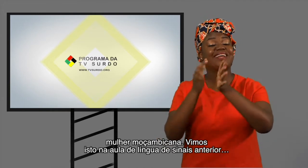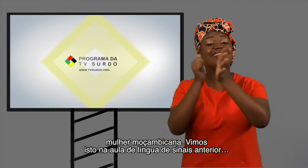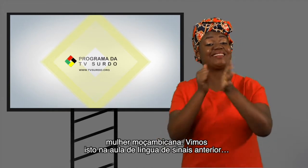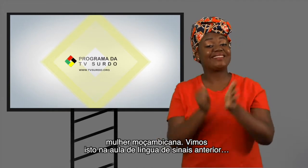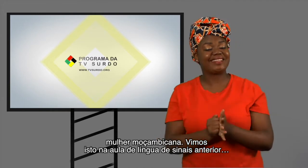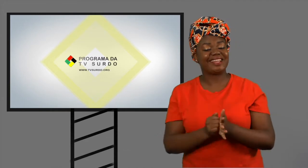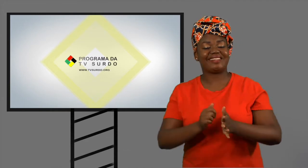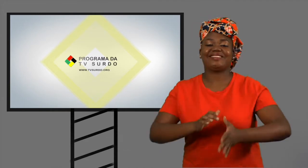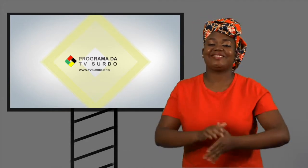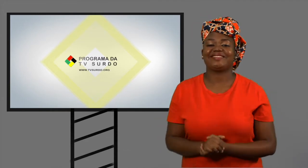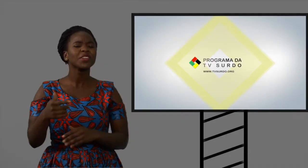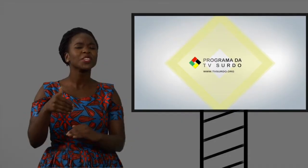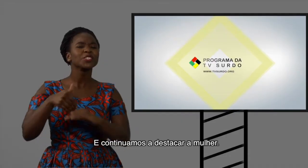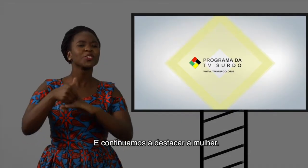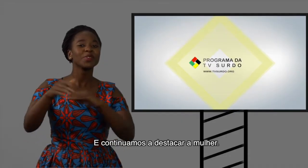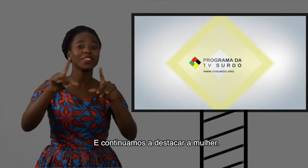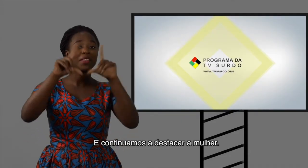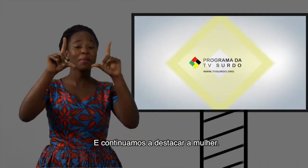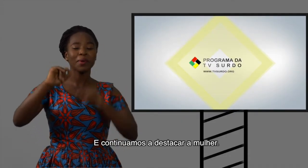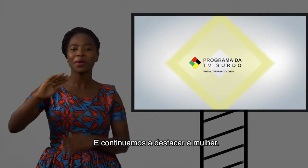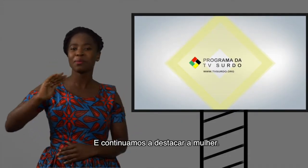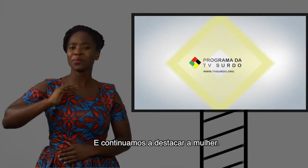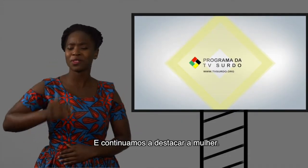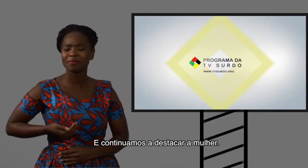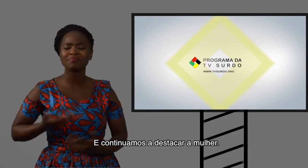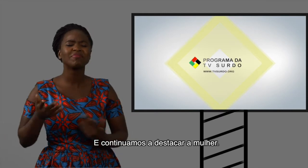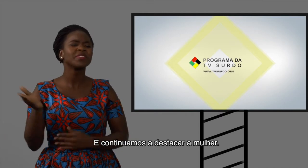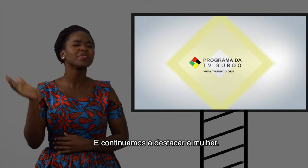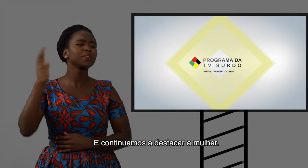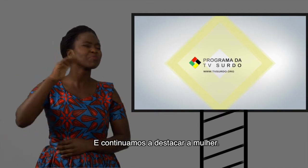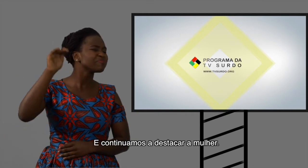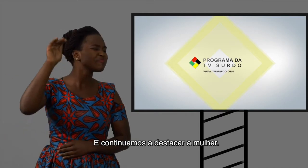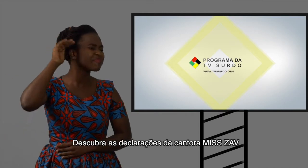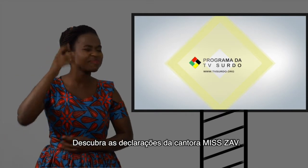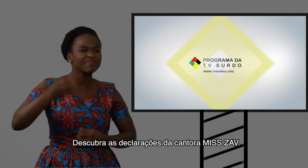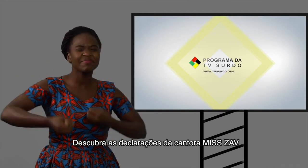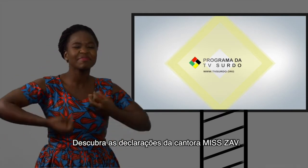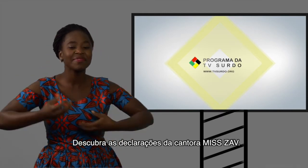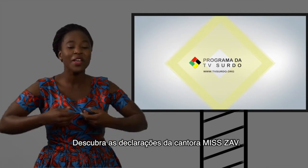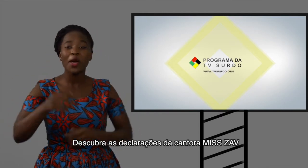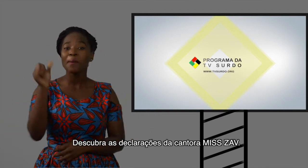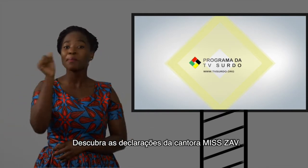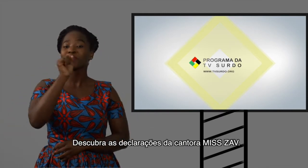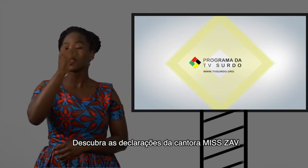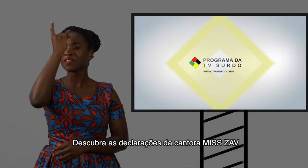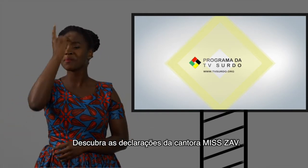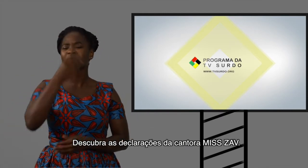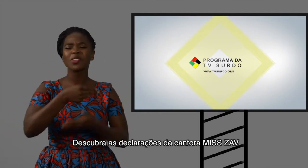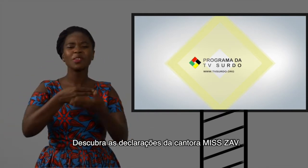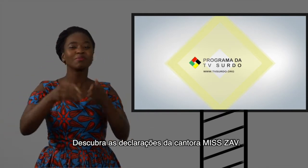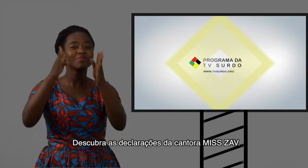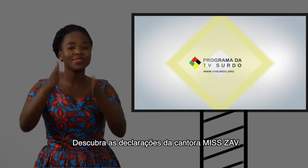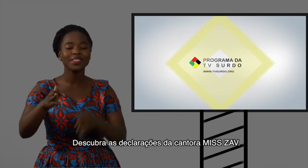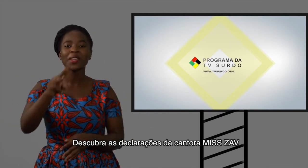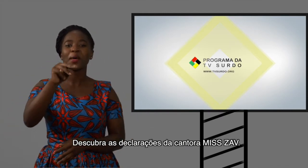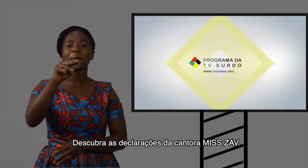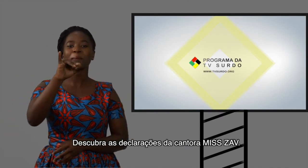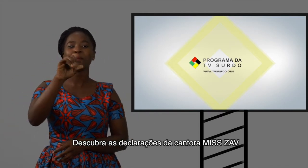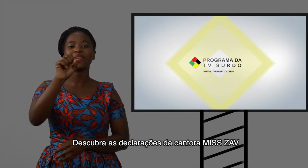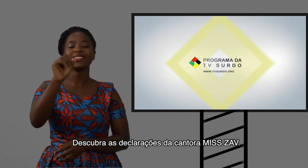de sinais anterior. E continuamos a destacar a mulher. Descubra as declarações da